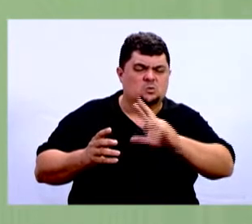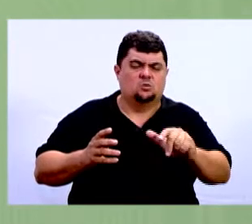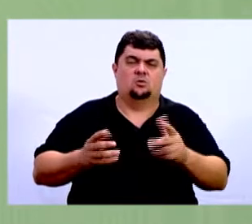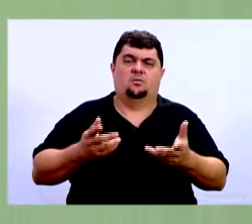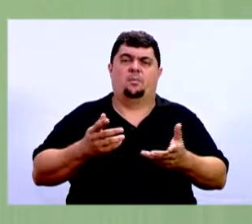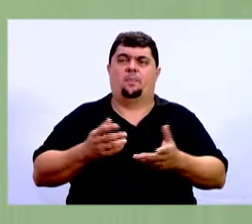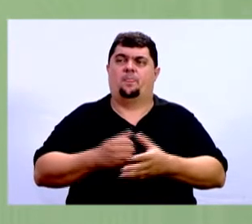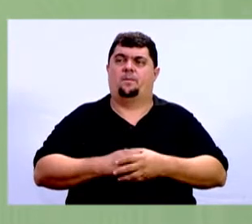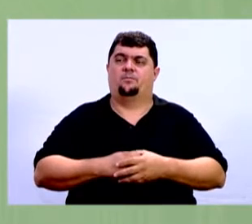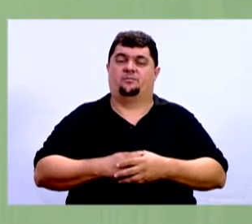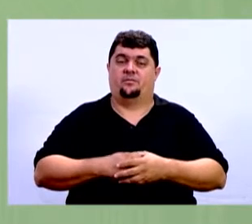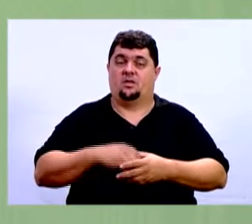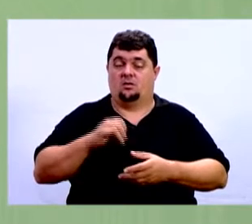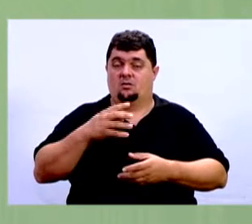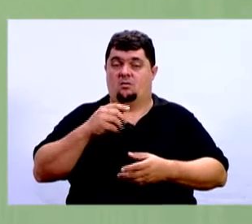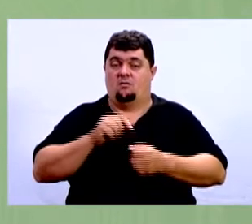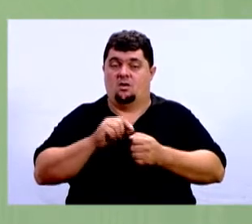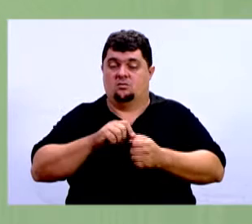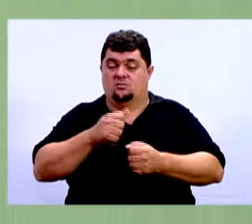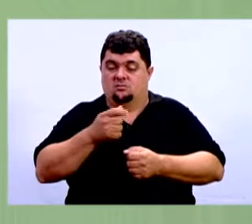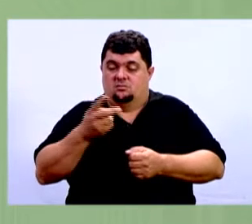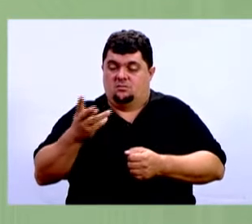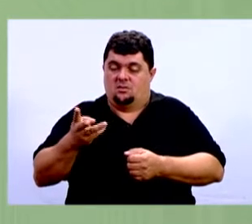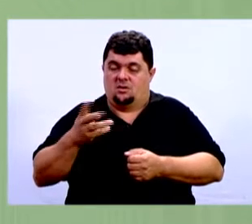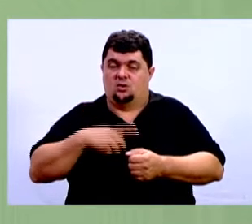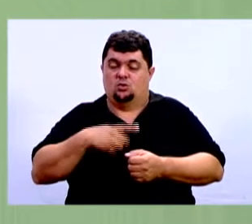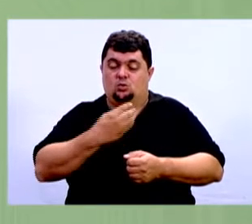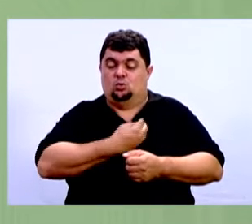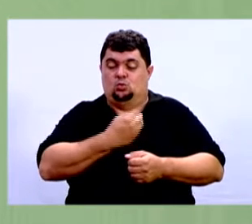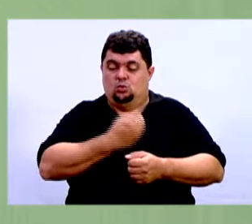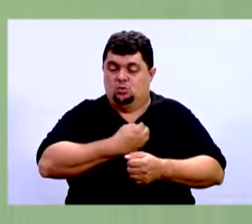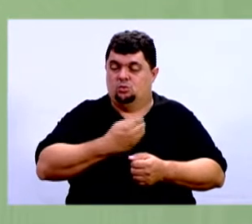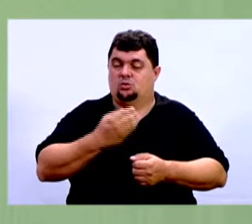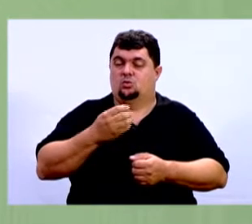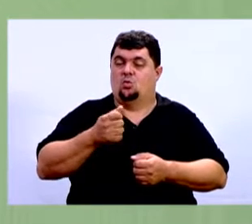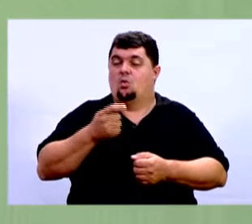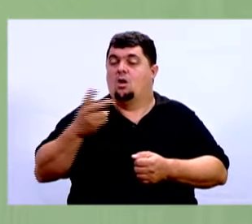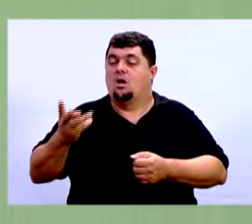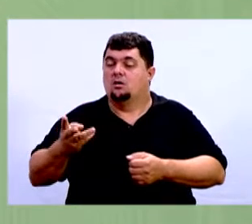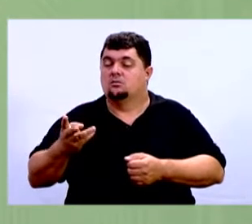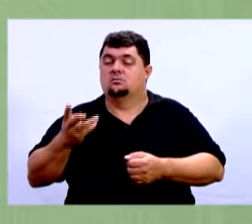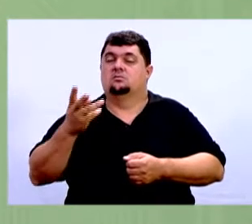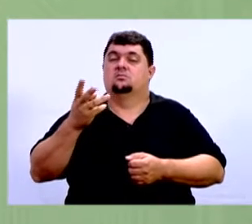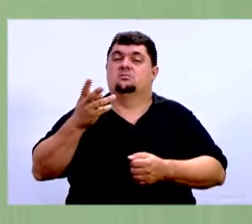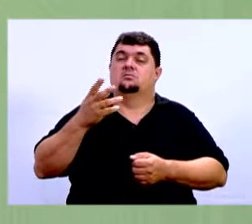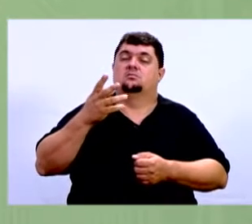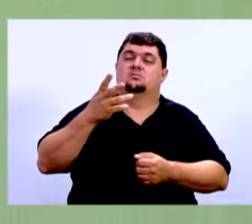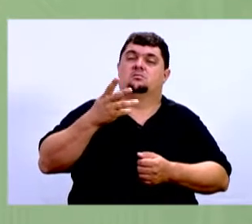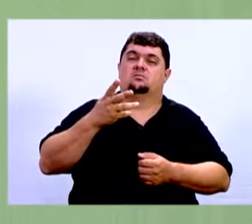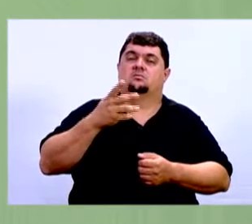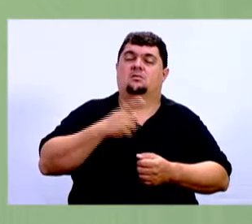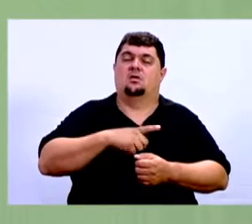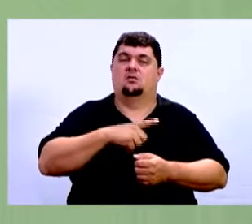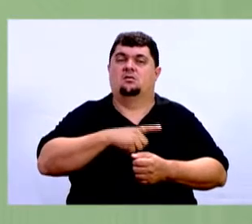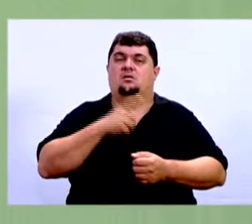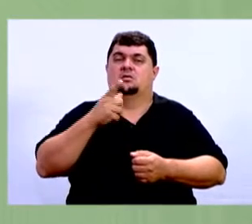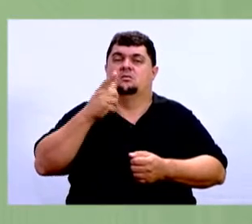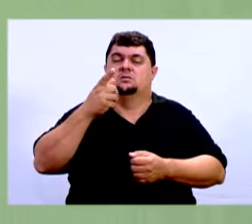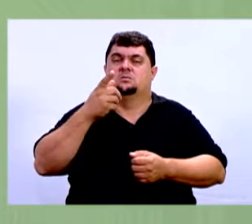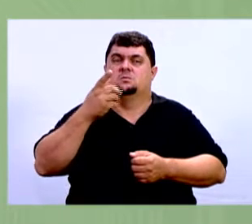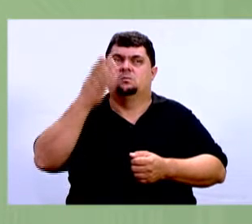Uma abordagem quantitativa tem interesse mais em quantidades, em números. Normalmente uma abordagem quantitativa você vai interessar